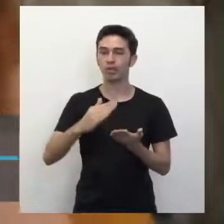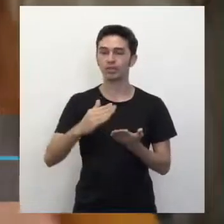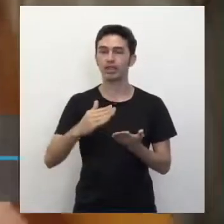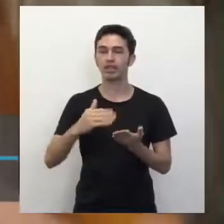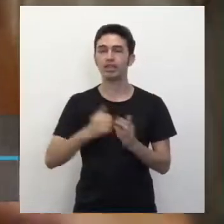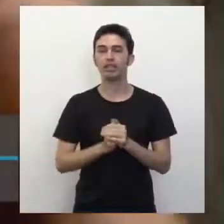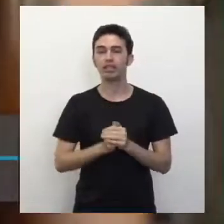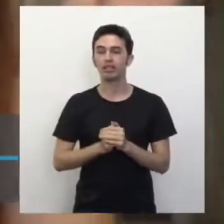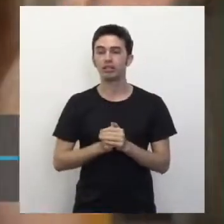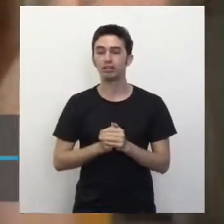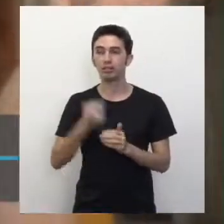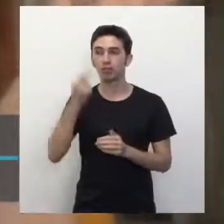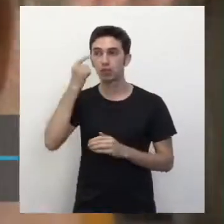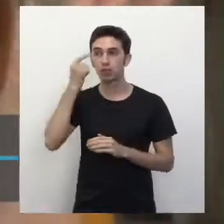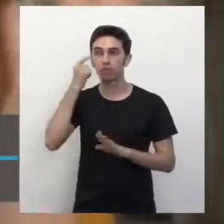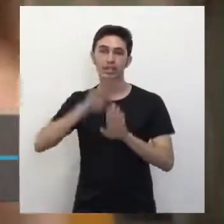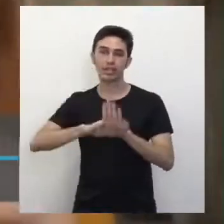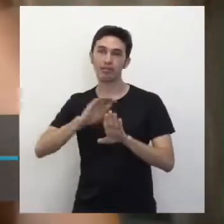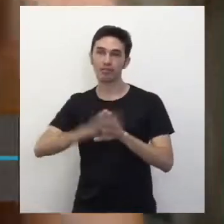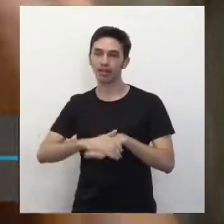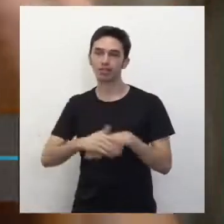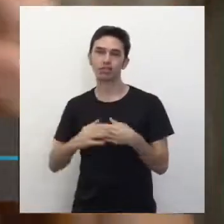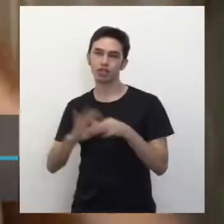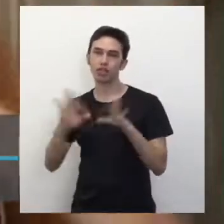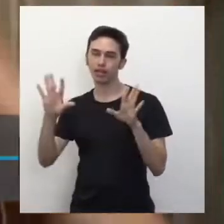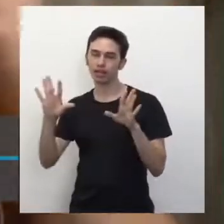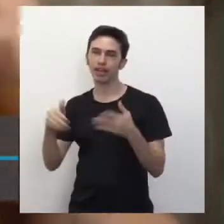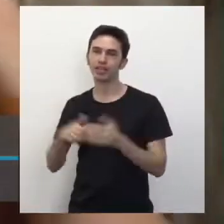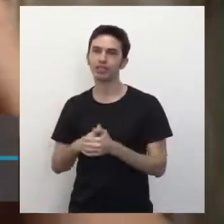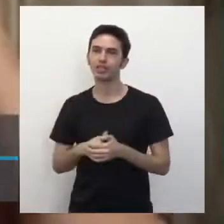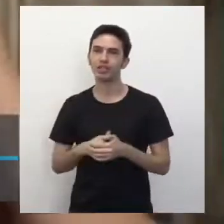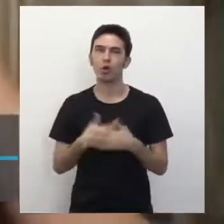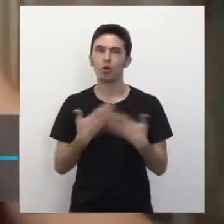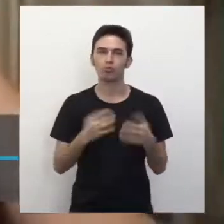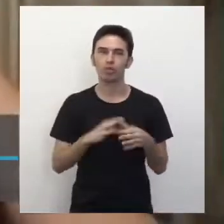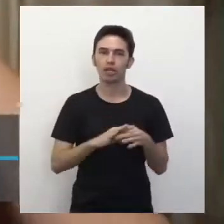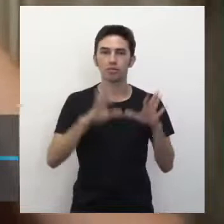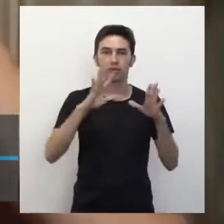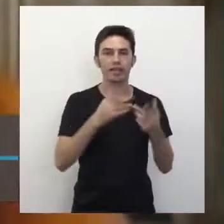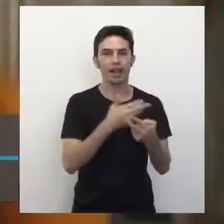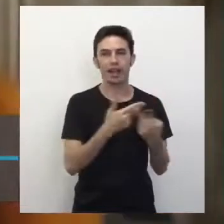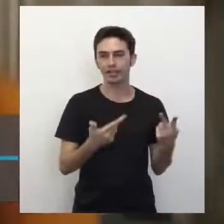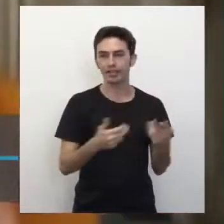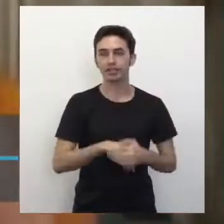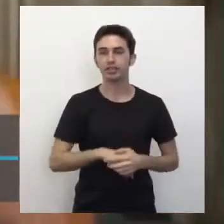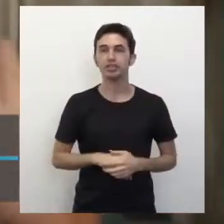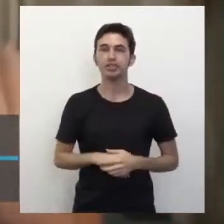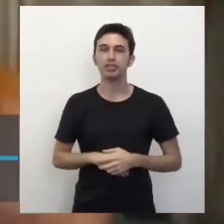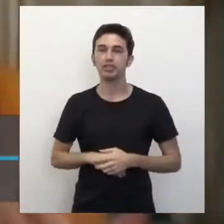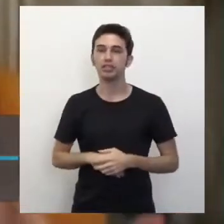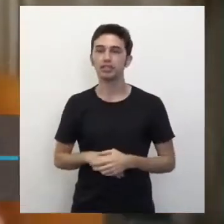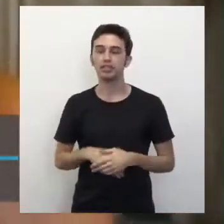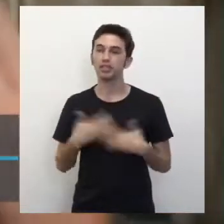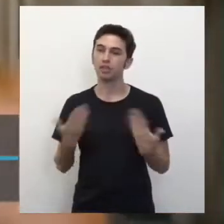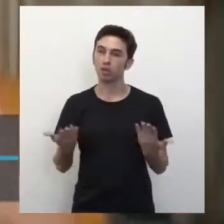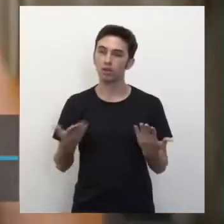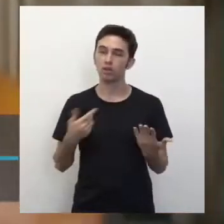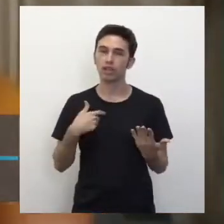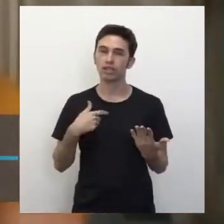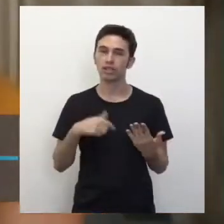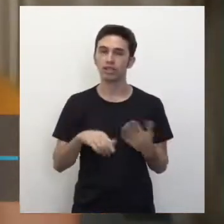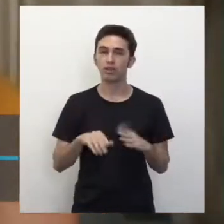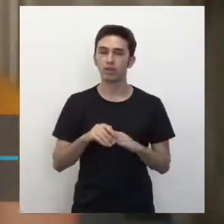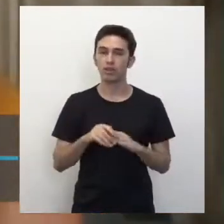certa concepção, né, de liberdade ou de liberdades. E aí, como esta é uma aula